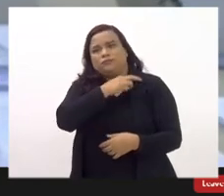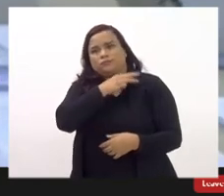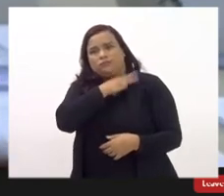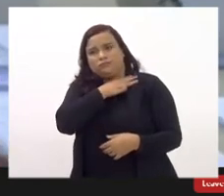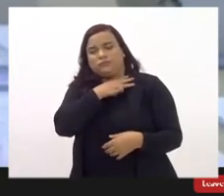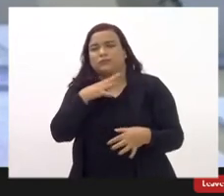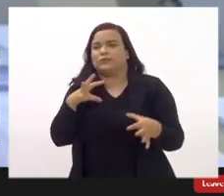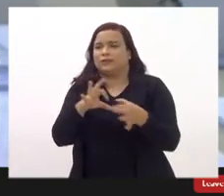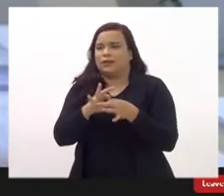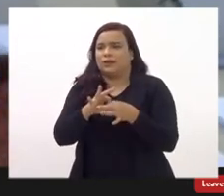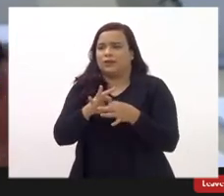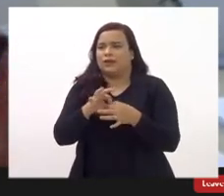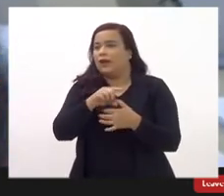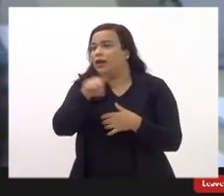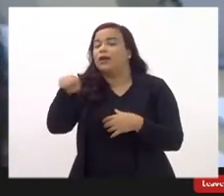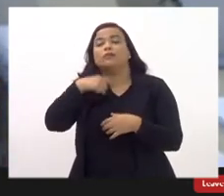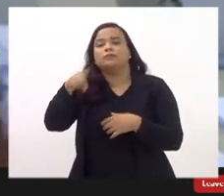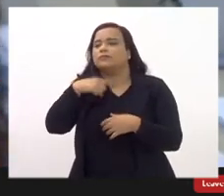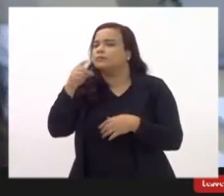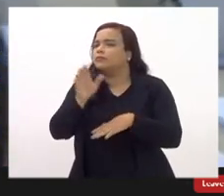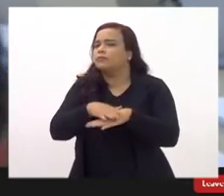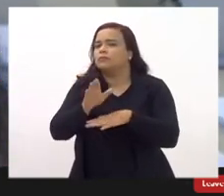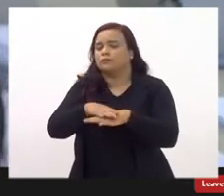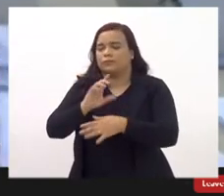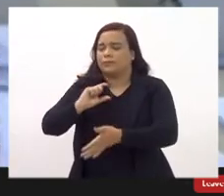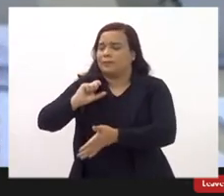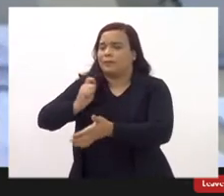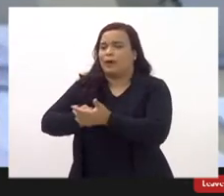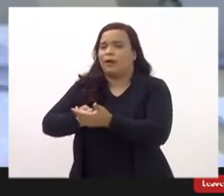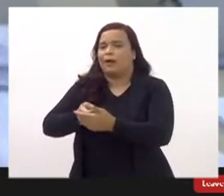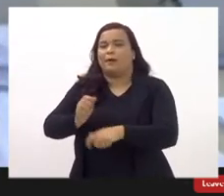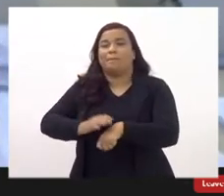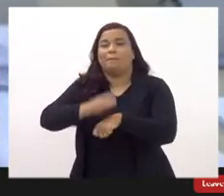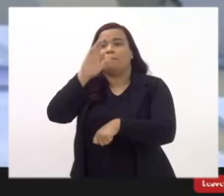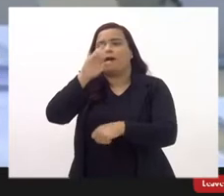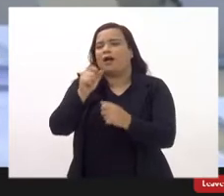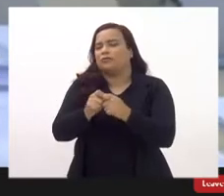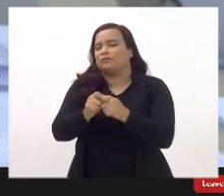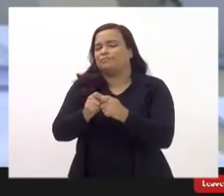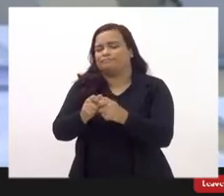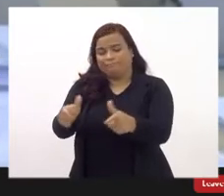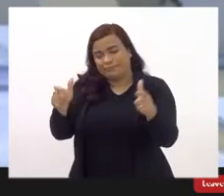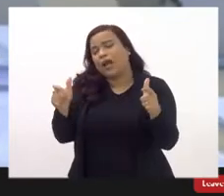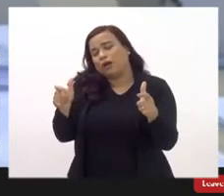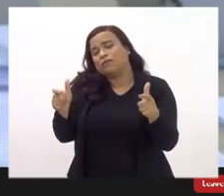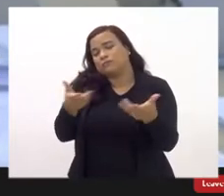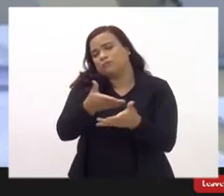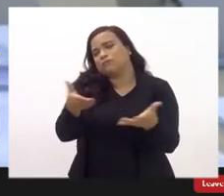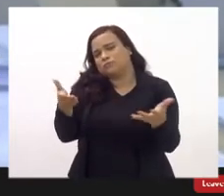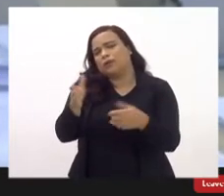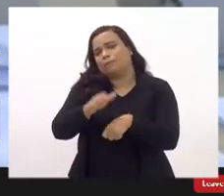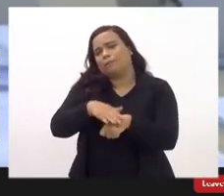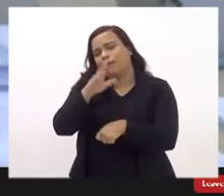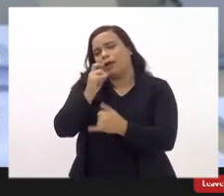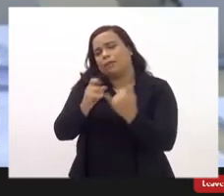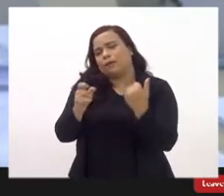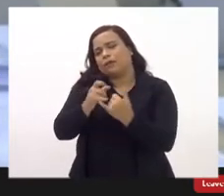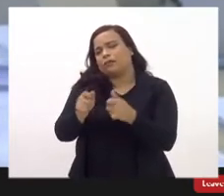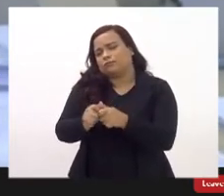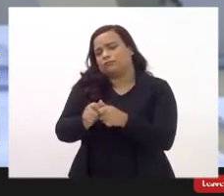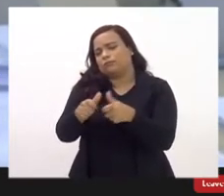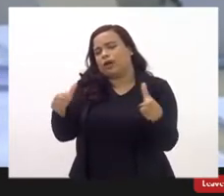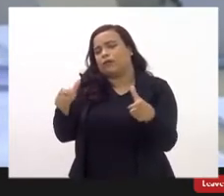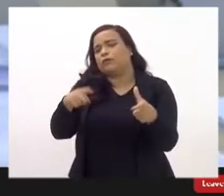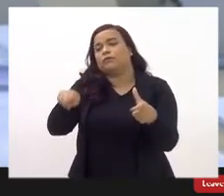integrado, eles não teriam condições, mais da metade não teriam condições de frequentar a escola. Então, eu